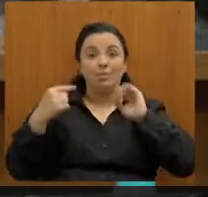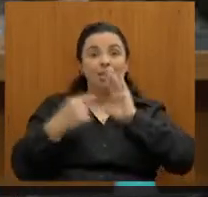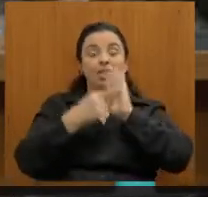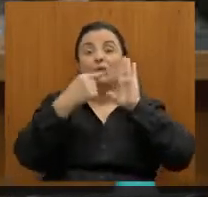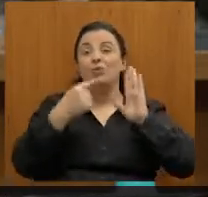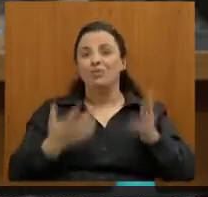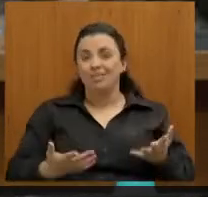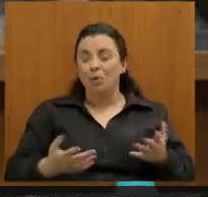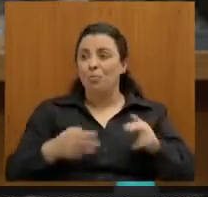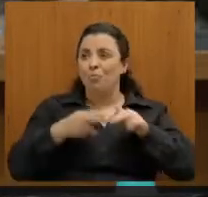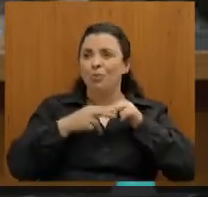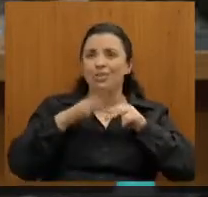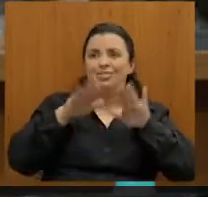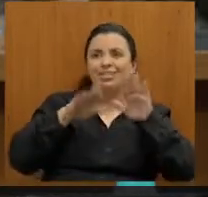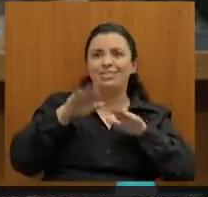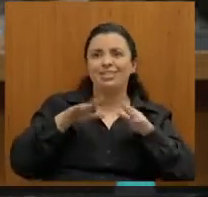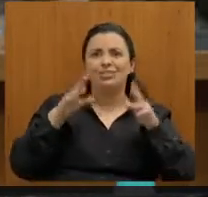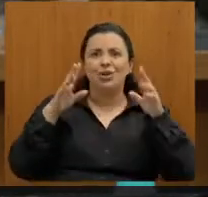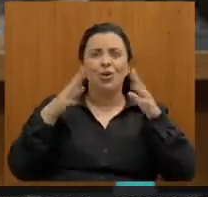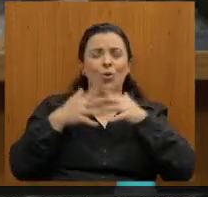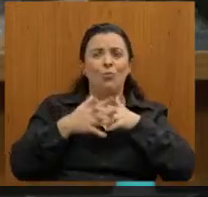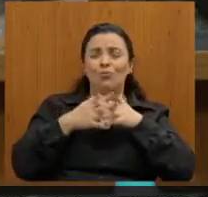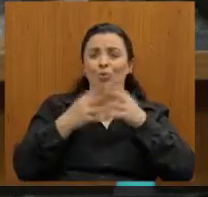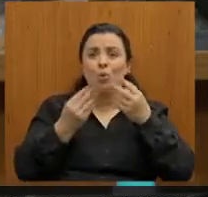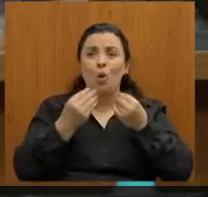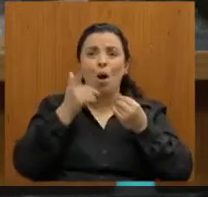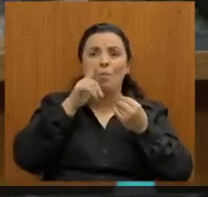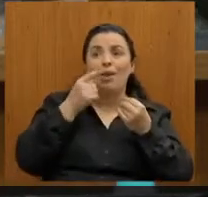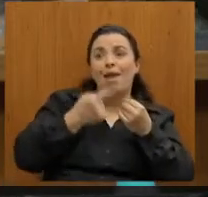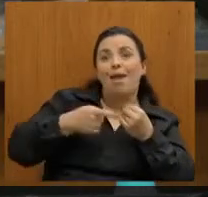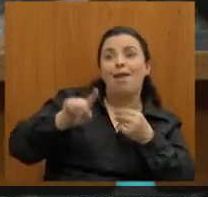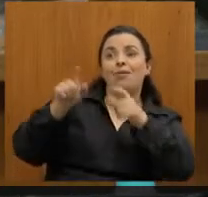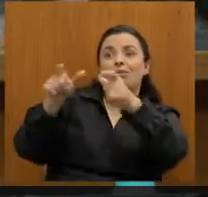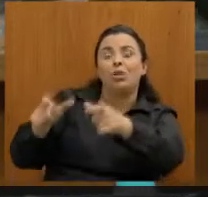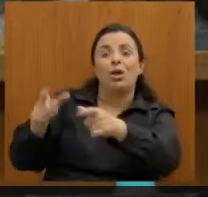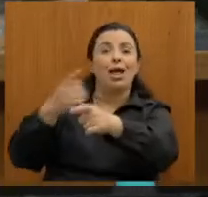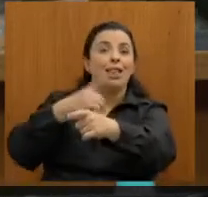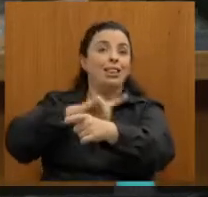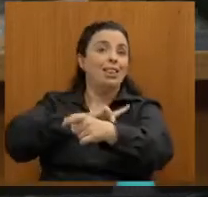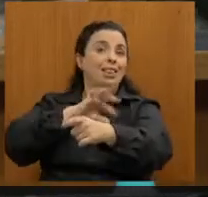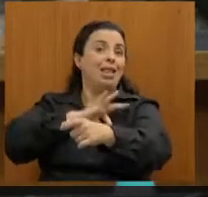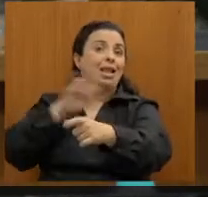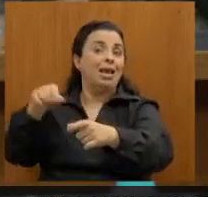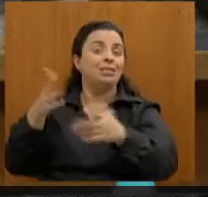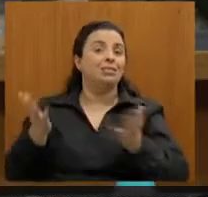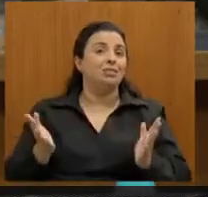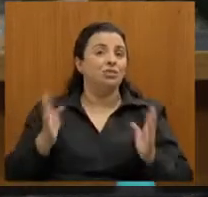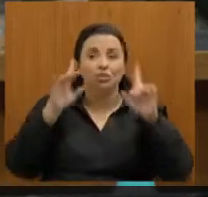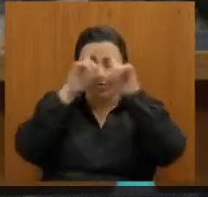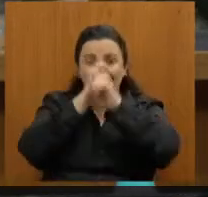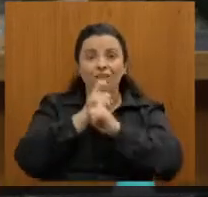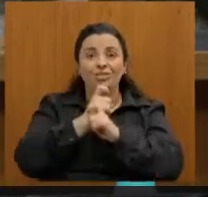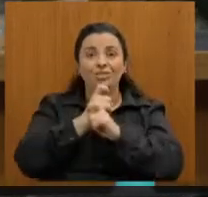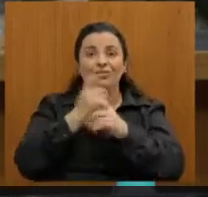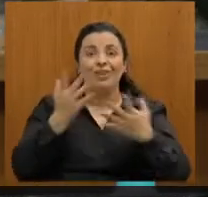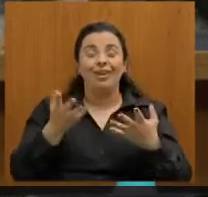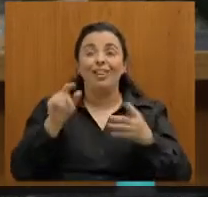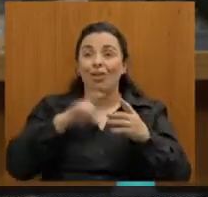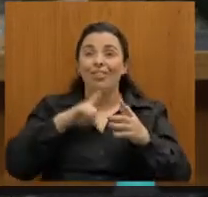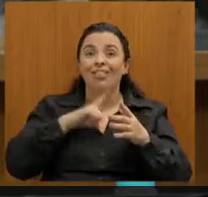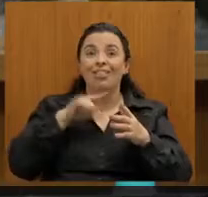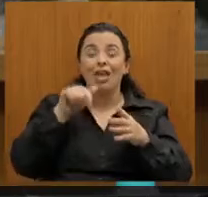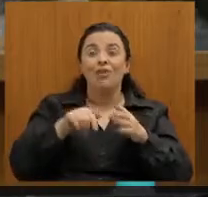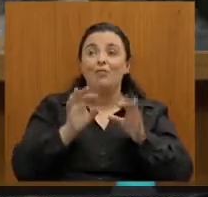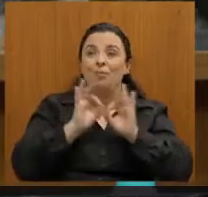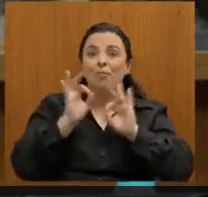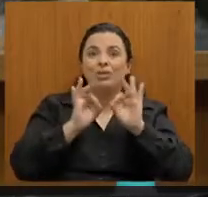as mulheres irem à Delegacia a pandemia nos impôs essa limitação lá em Minas Gerais nós tivemos uma lei que